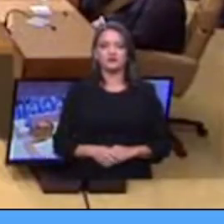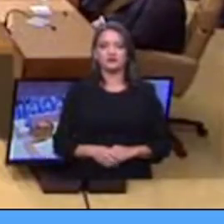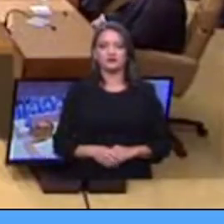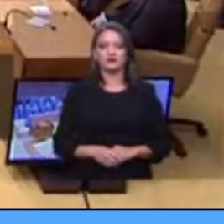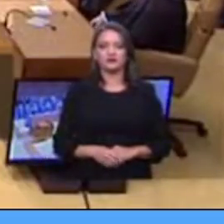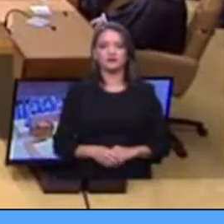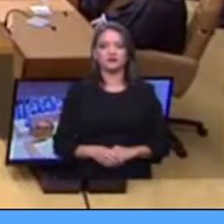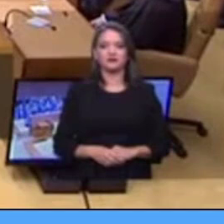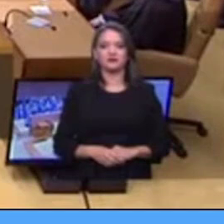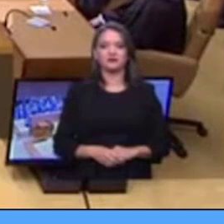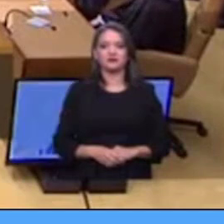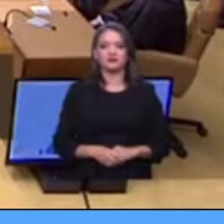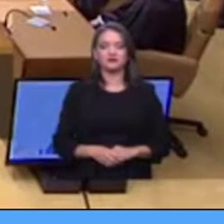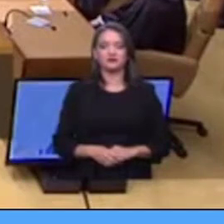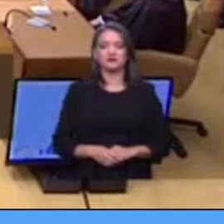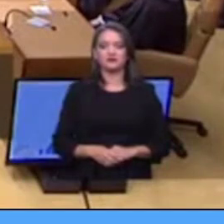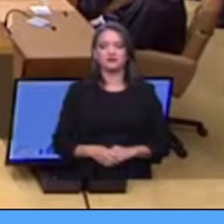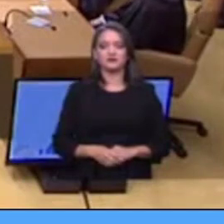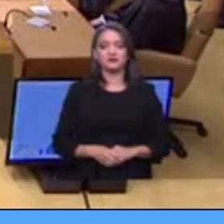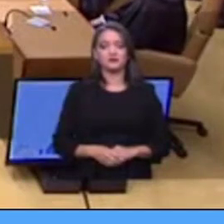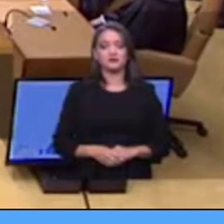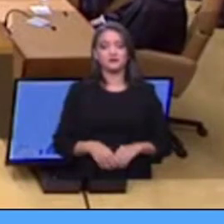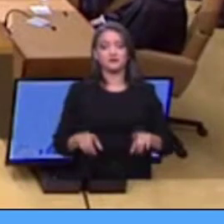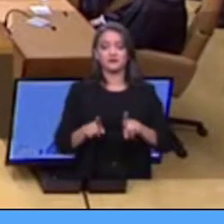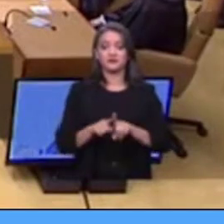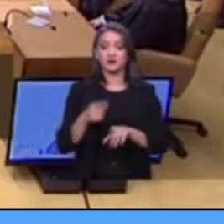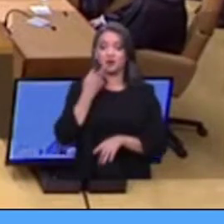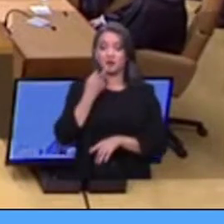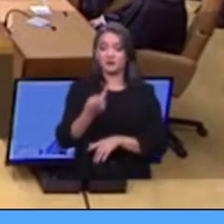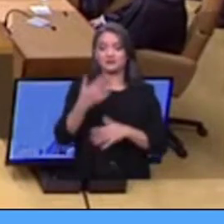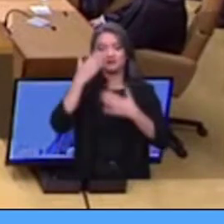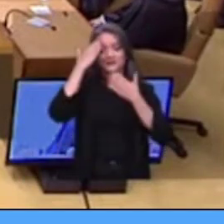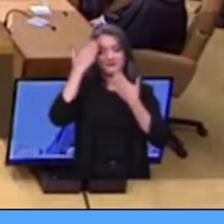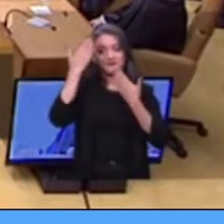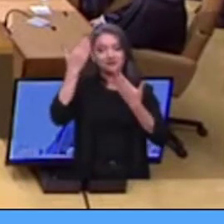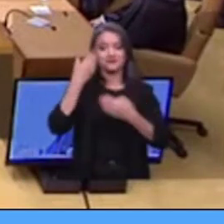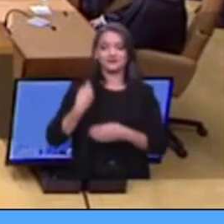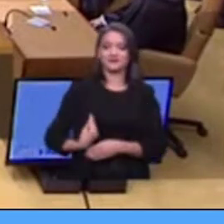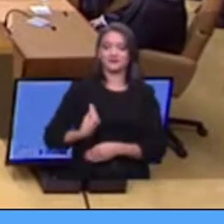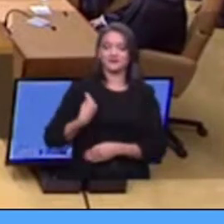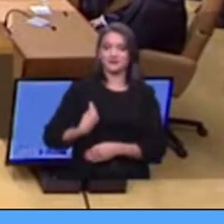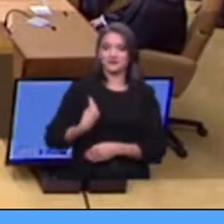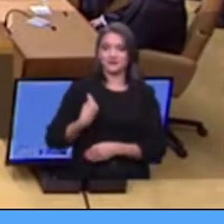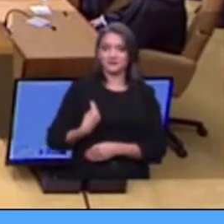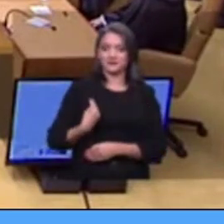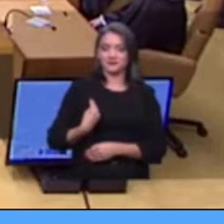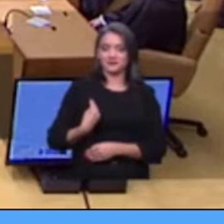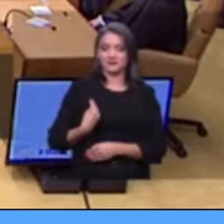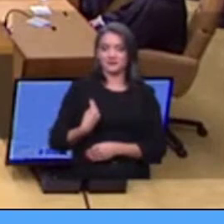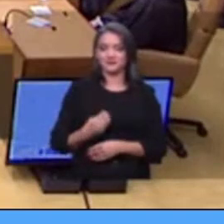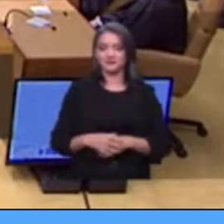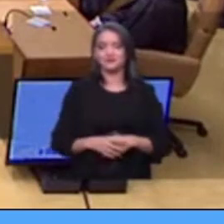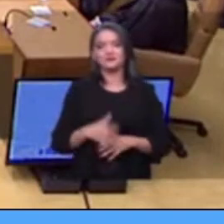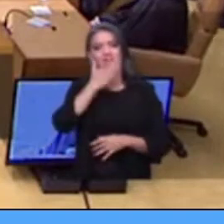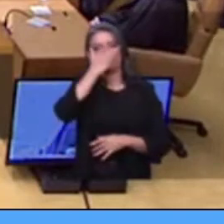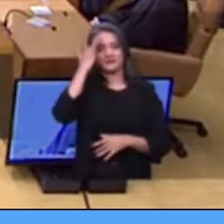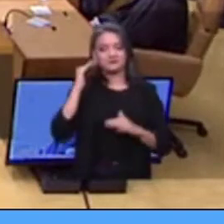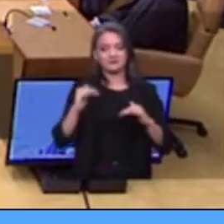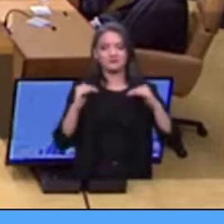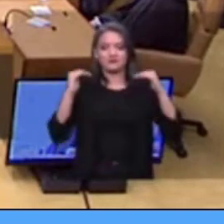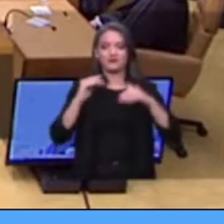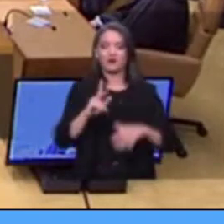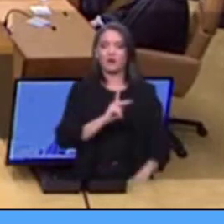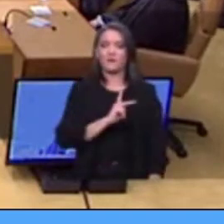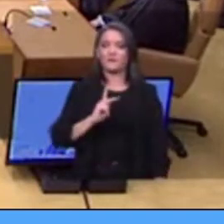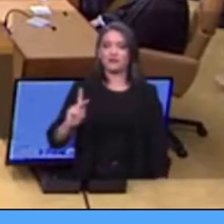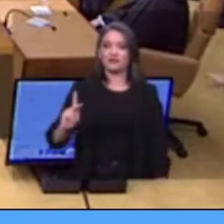Mais uma vez sendo aplaudido. Registro e agradeço a presença de Suas Excelências, os senhores Presidente